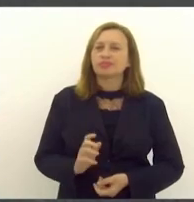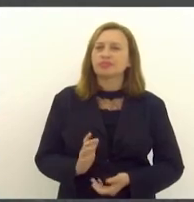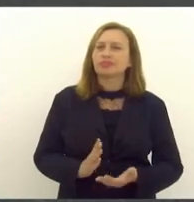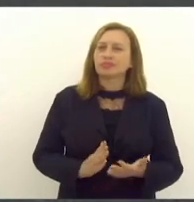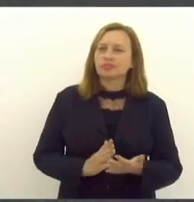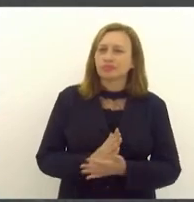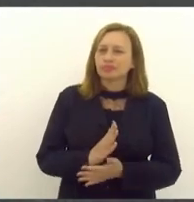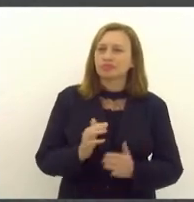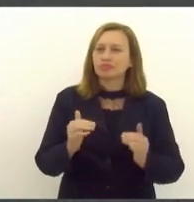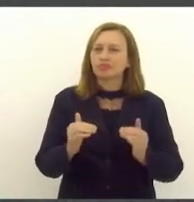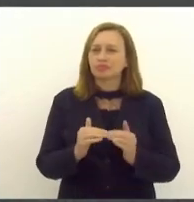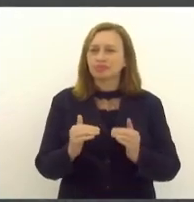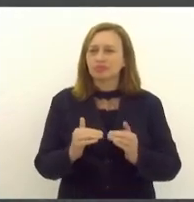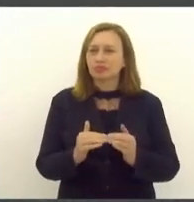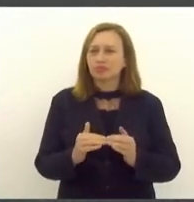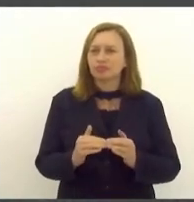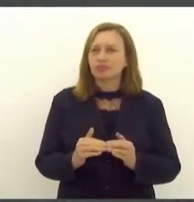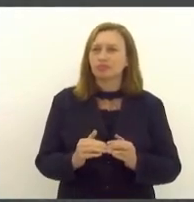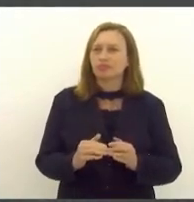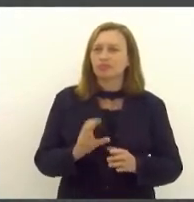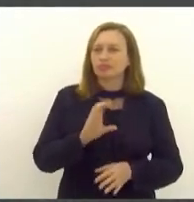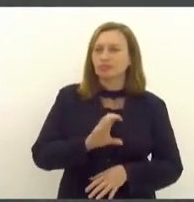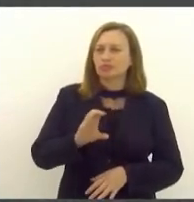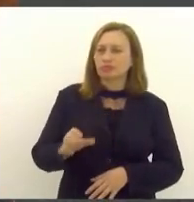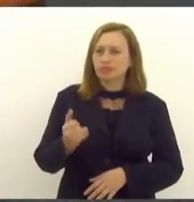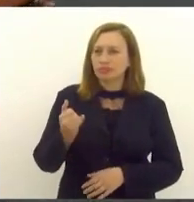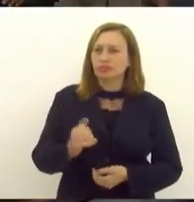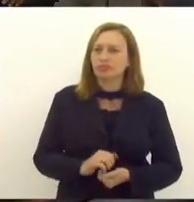de acordo com parecer da ccj